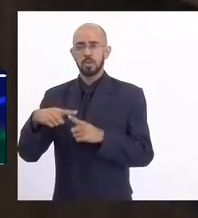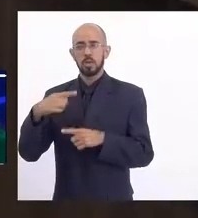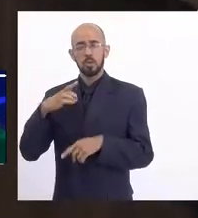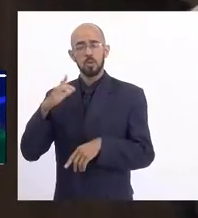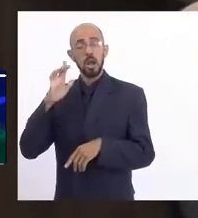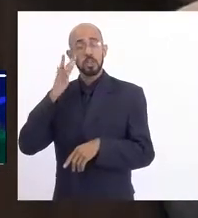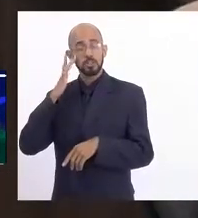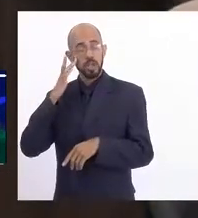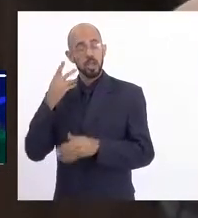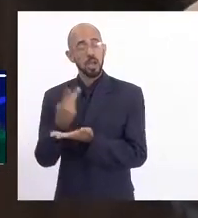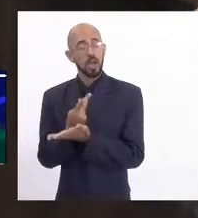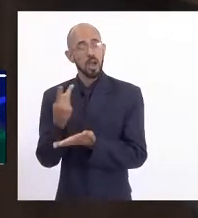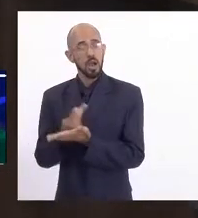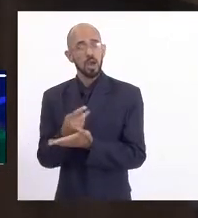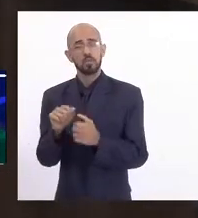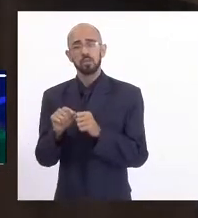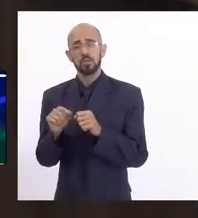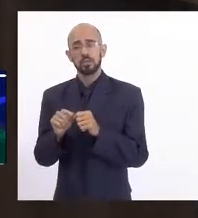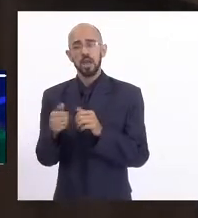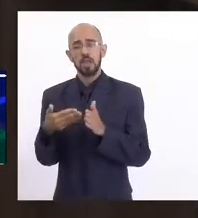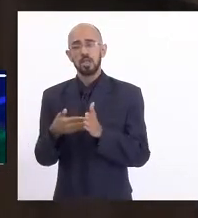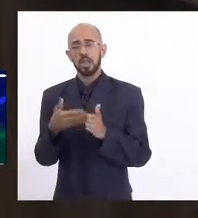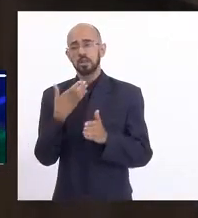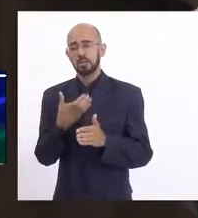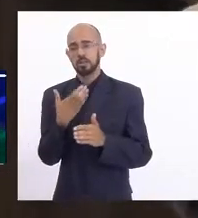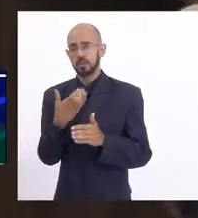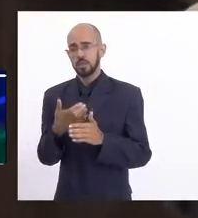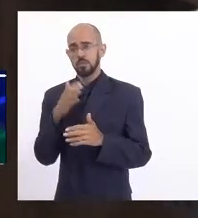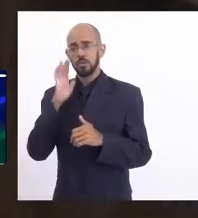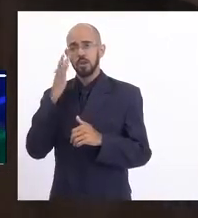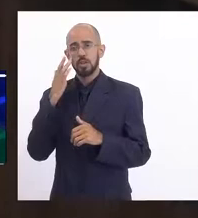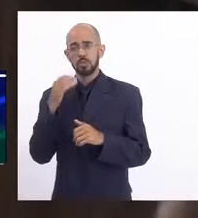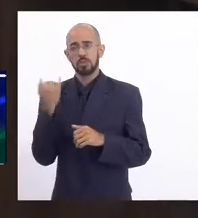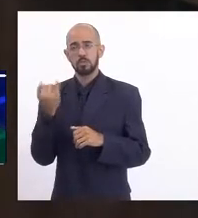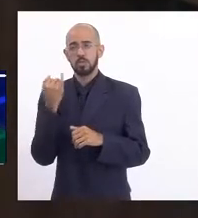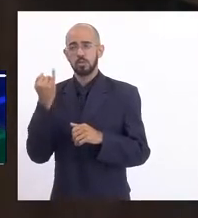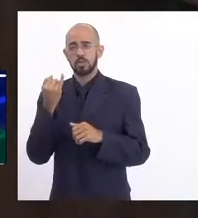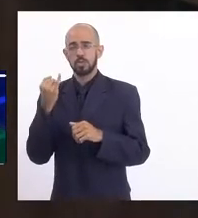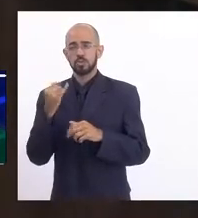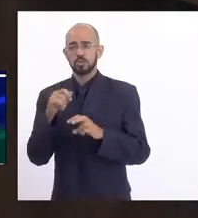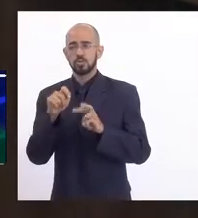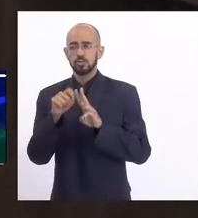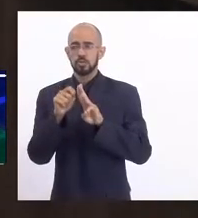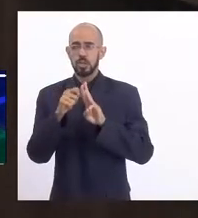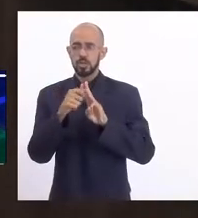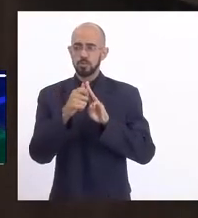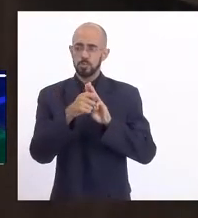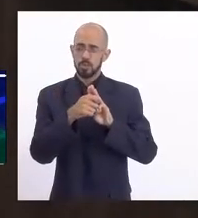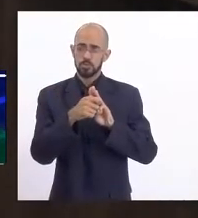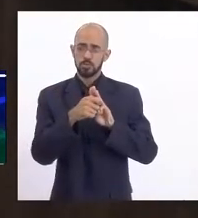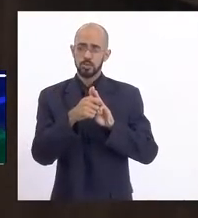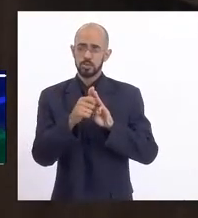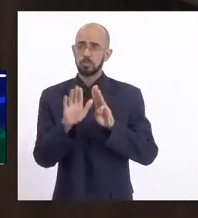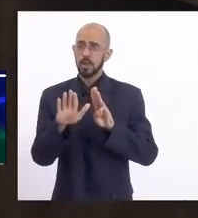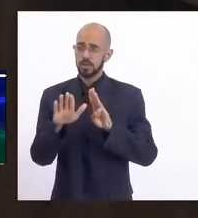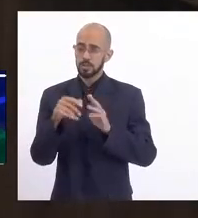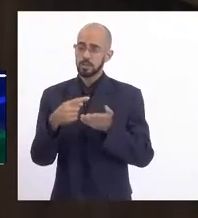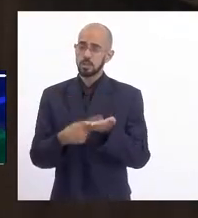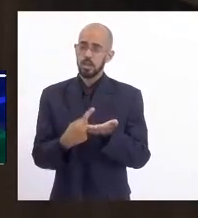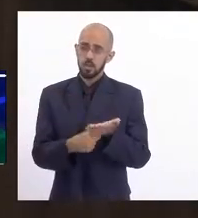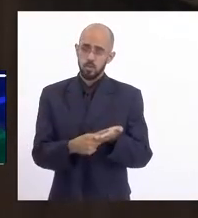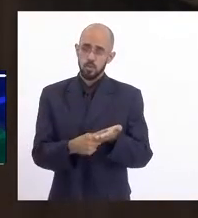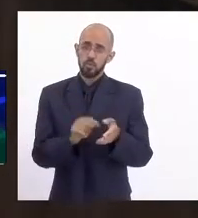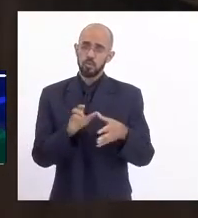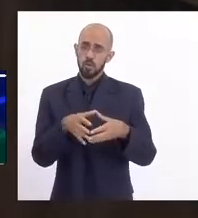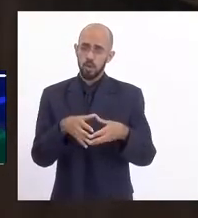inteiro e achava que era importante ver o comportamento, pelo menos, do primeiro trimestre. Como há esse acordo na CCJ, do Colégio de Líderes, que foi